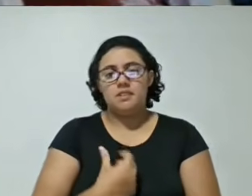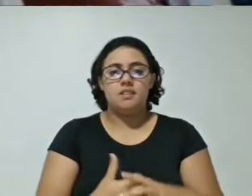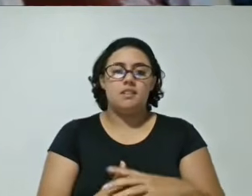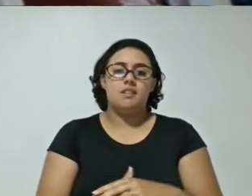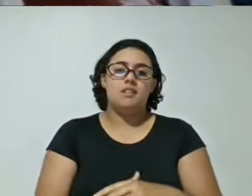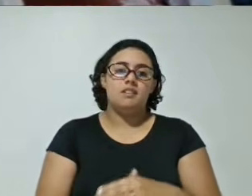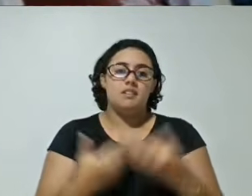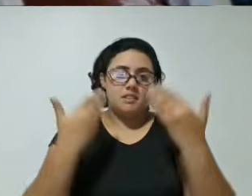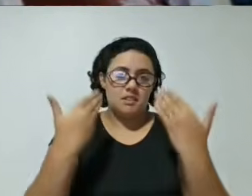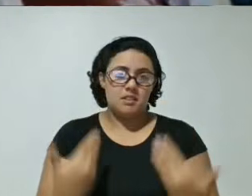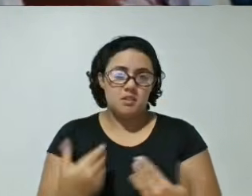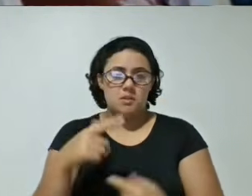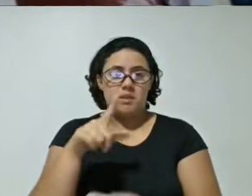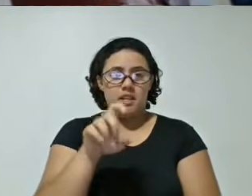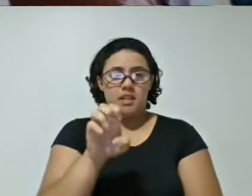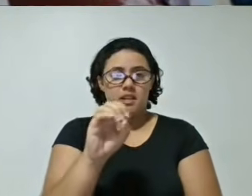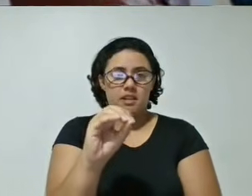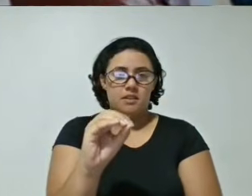sou o Léo Dias,